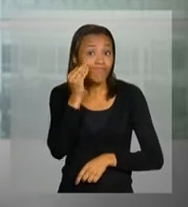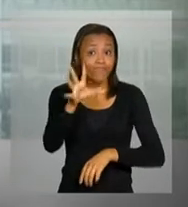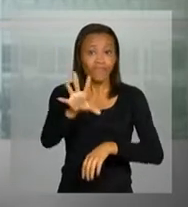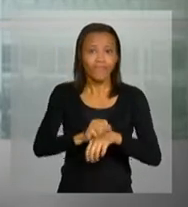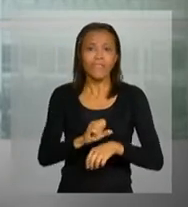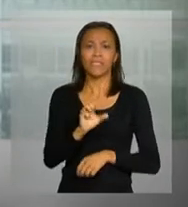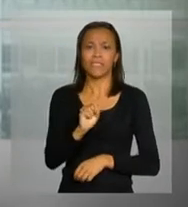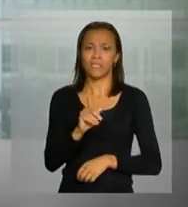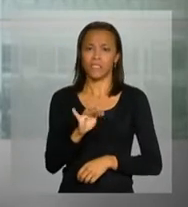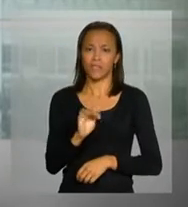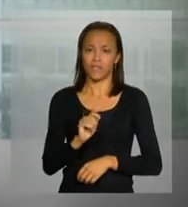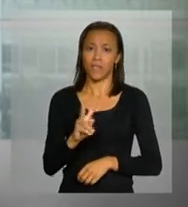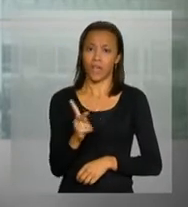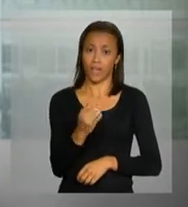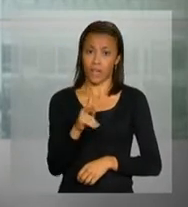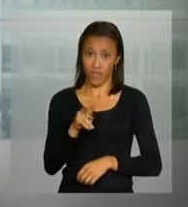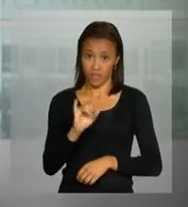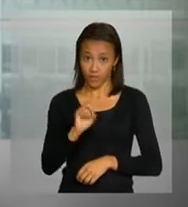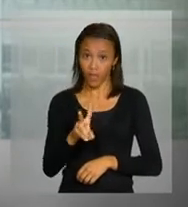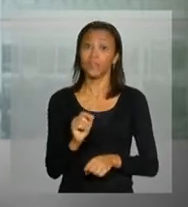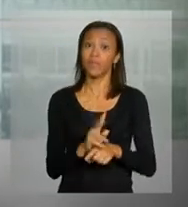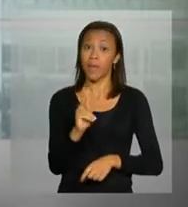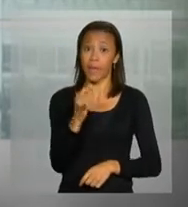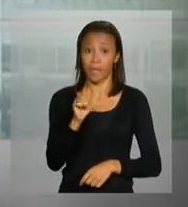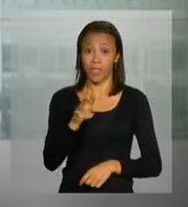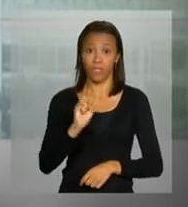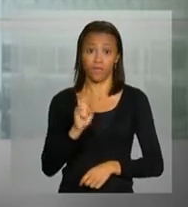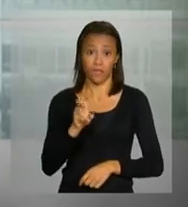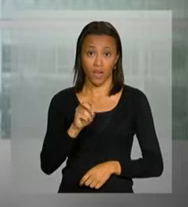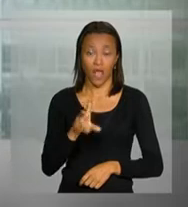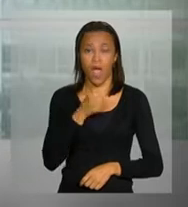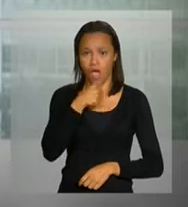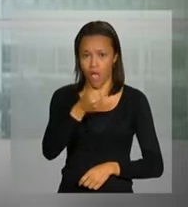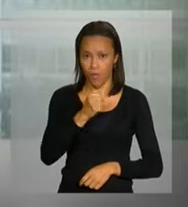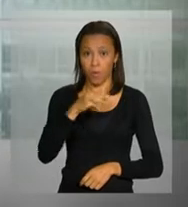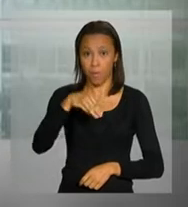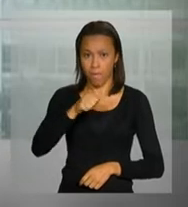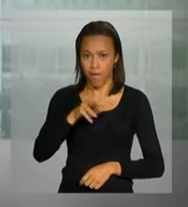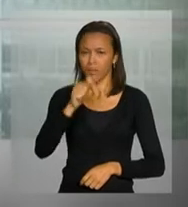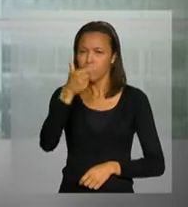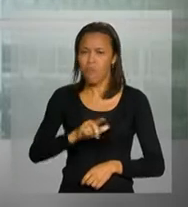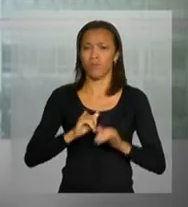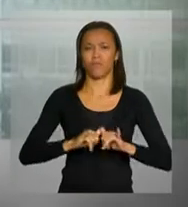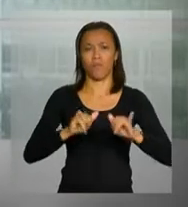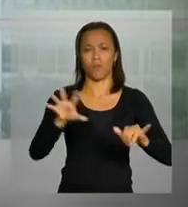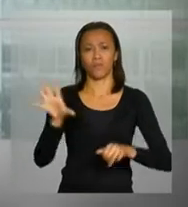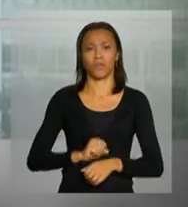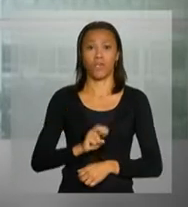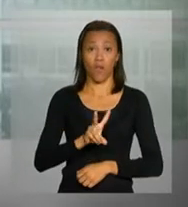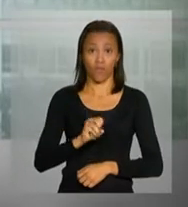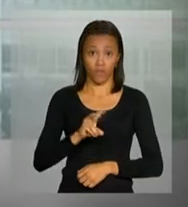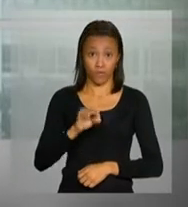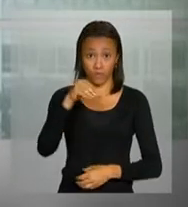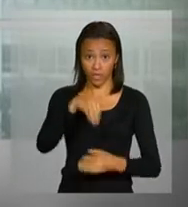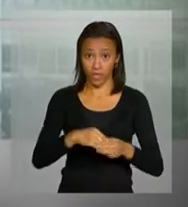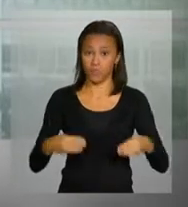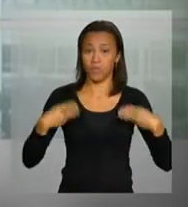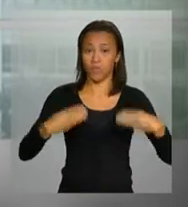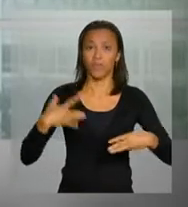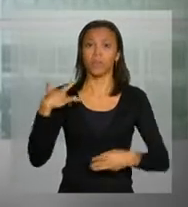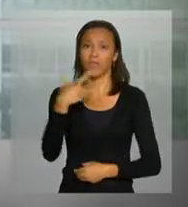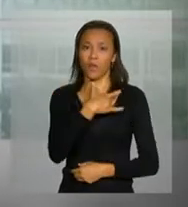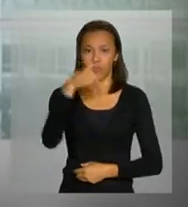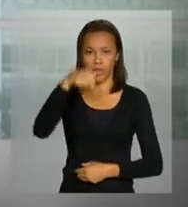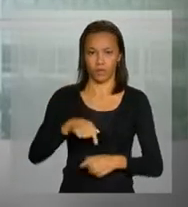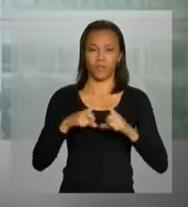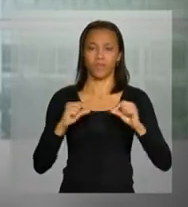rápido de sífilis HIV e hepatites virais a repórter mar aqui no obtém as informações ao vivo da sede do ministério da